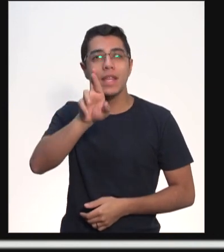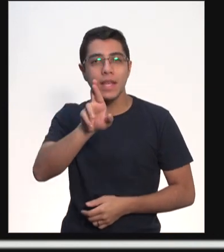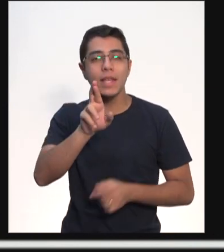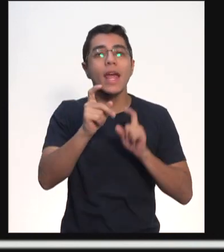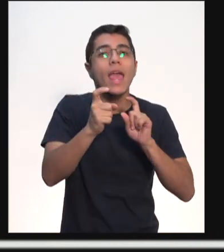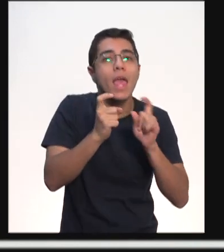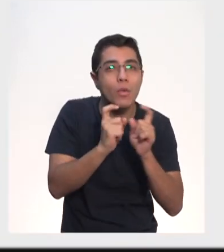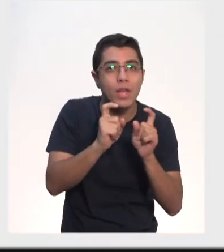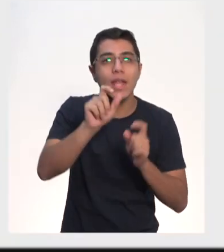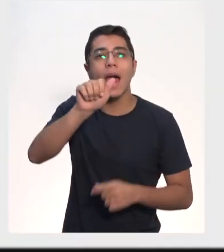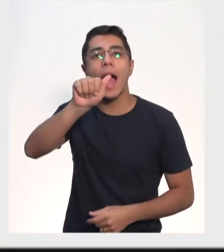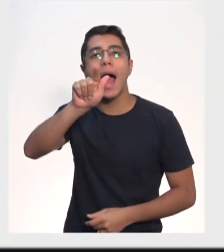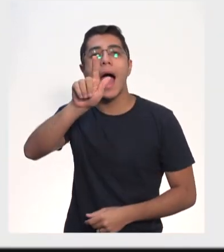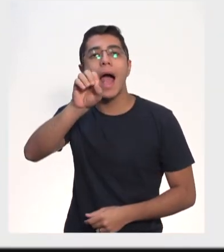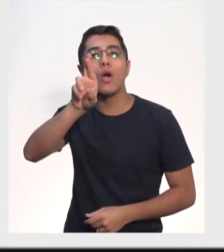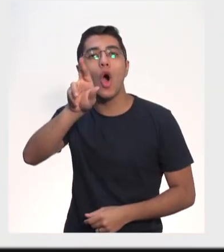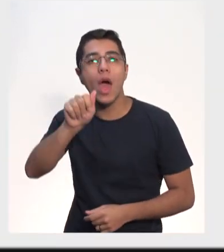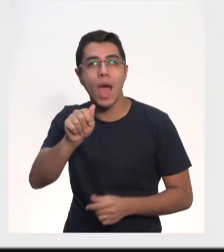Clique em Reunir Agora.